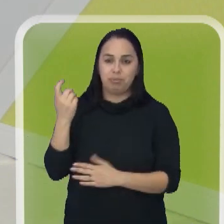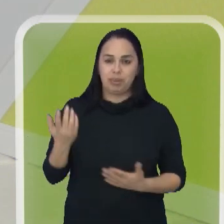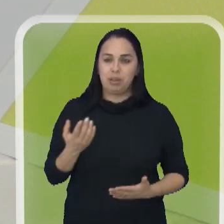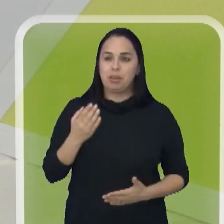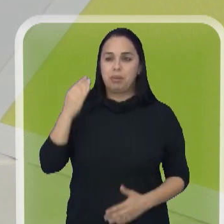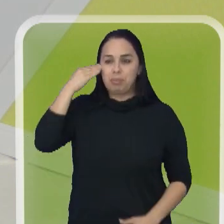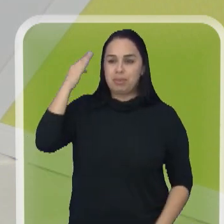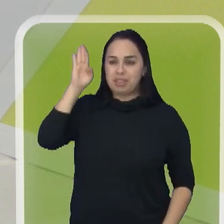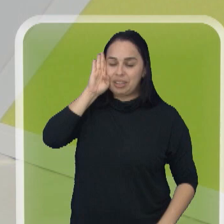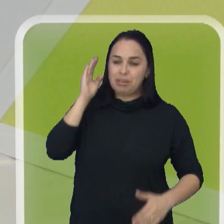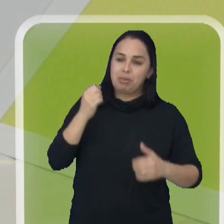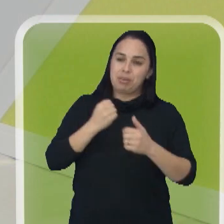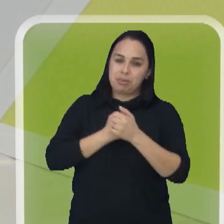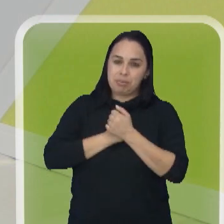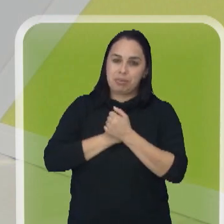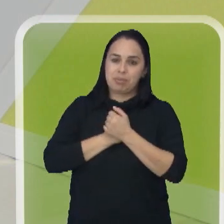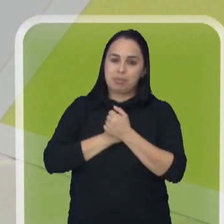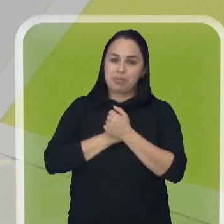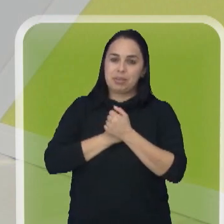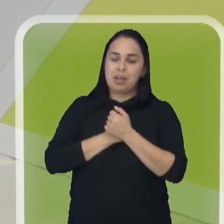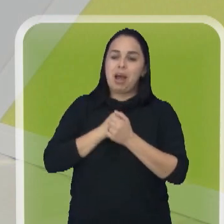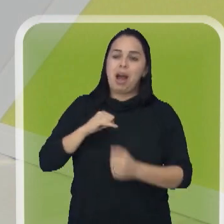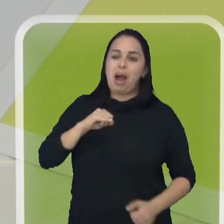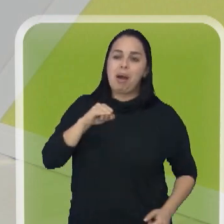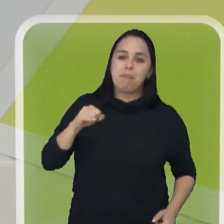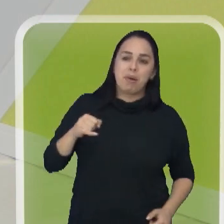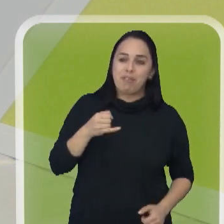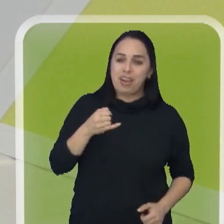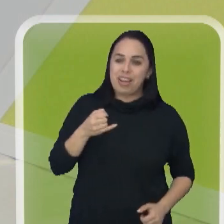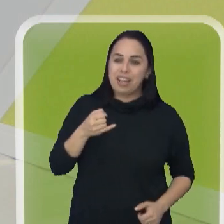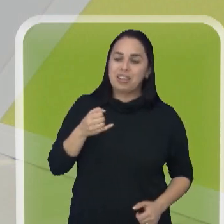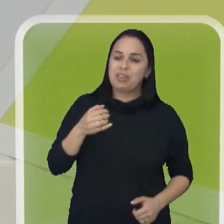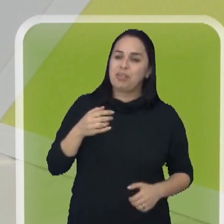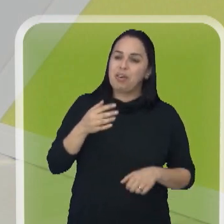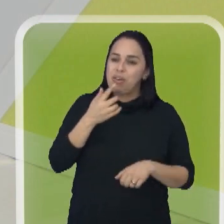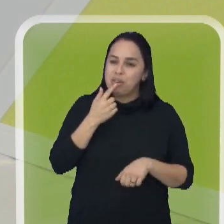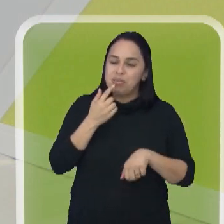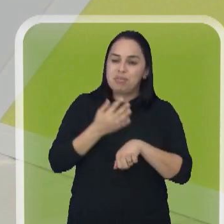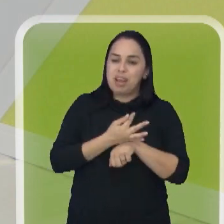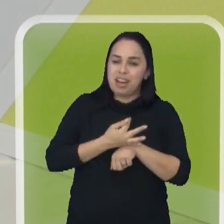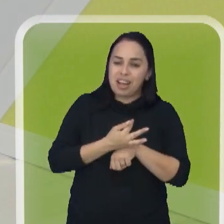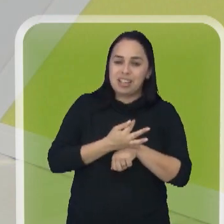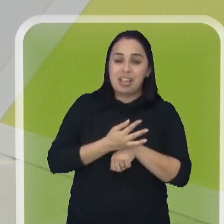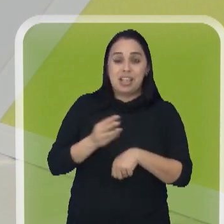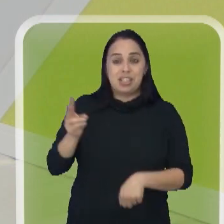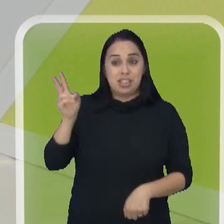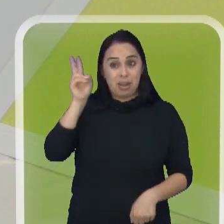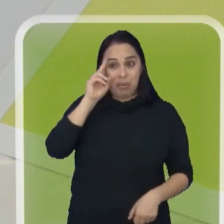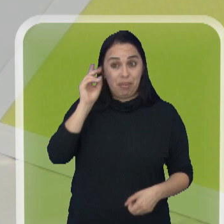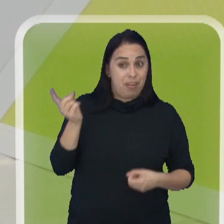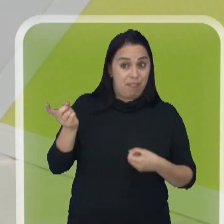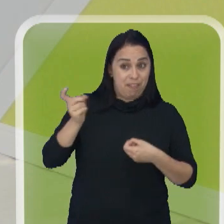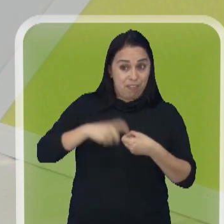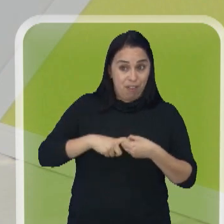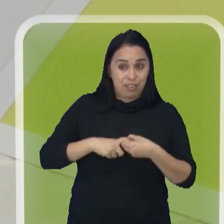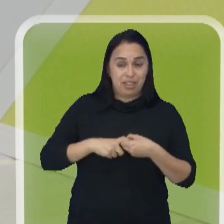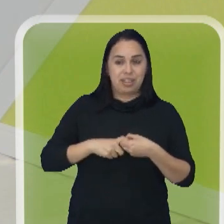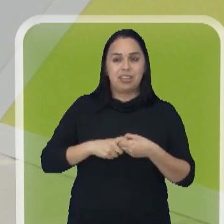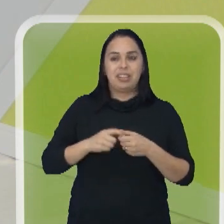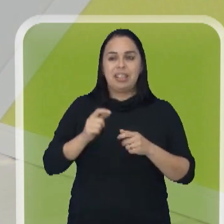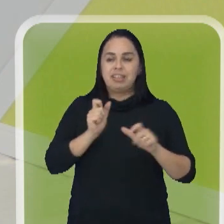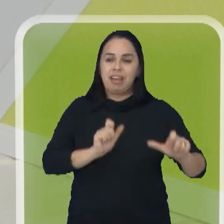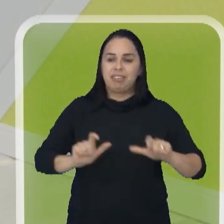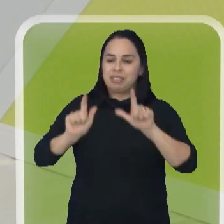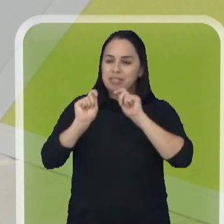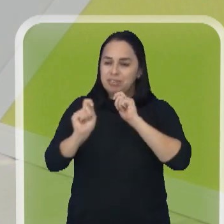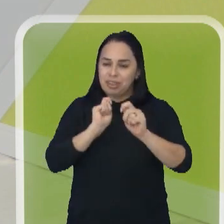Brunão, grande abraço para você, aproveite o restinho do feriado, bom final de semana. Segunda-feira você tá de volta, tem matéria boa para você cobrir esse jogo